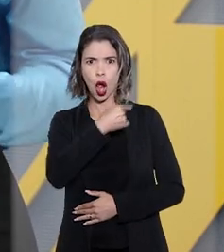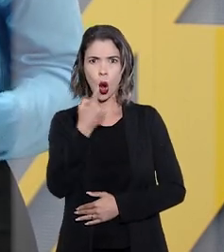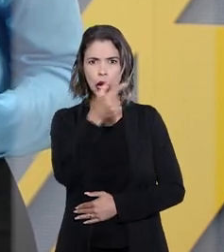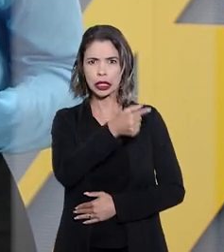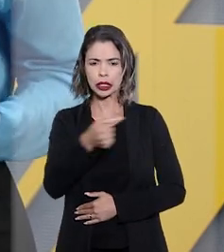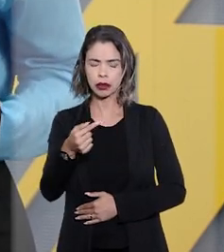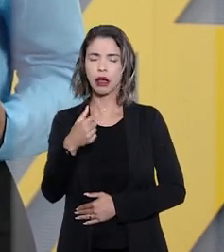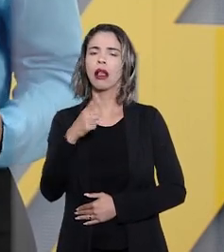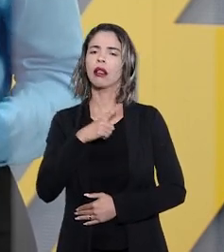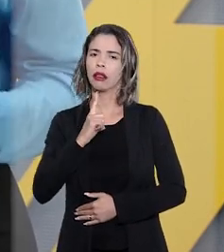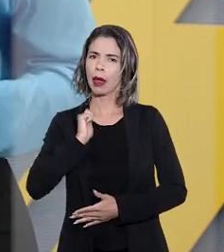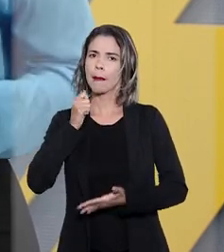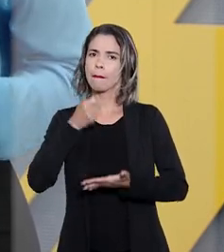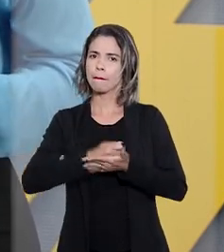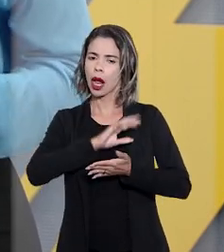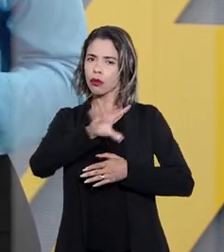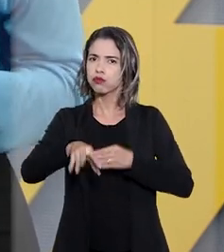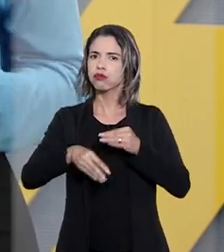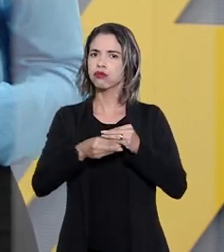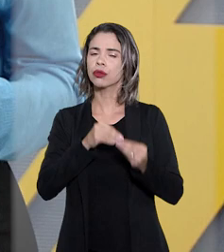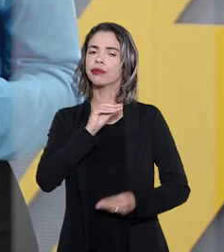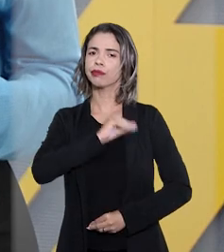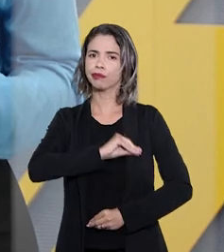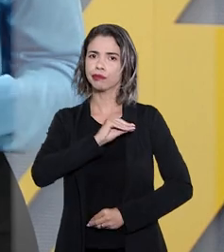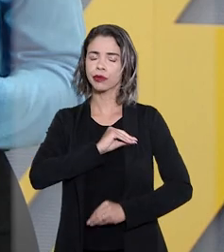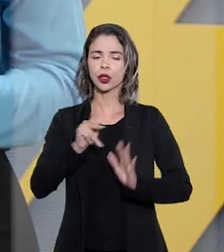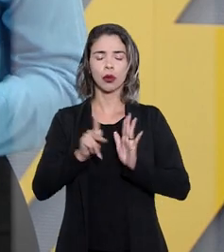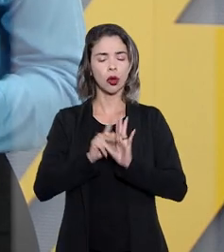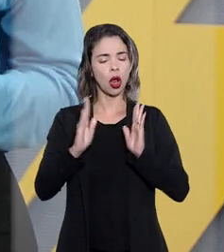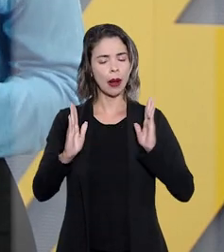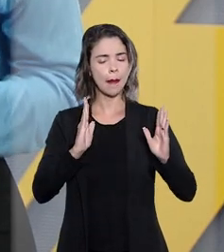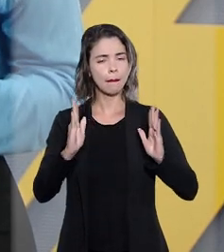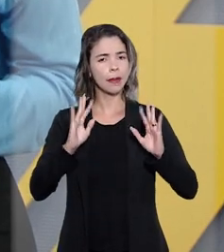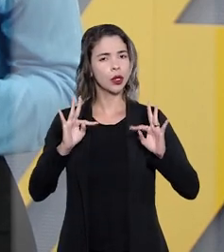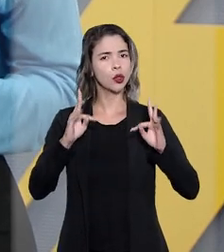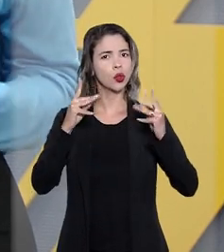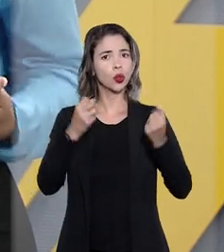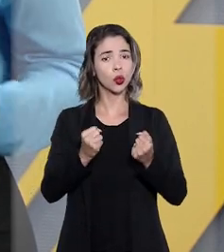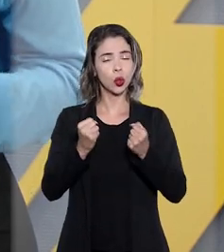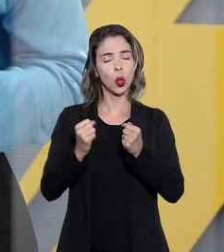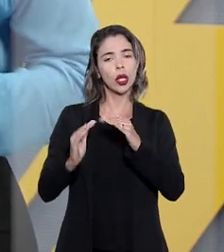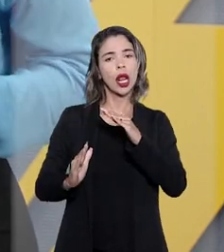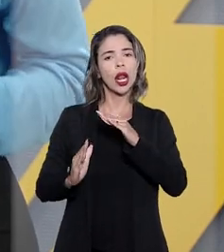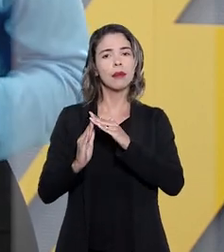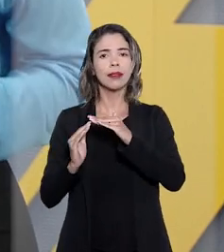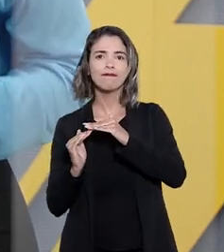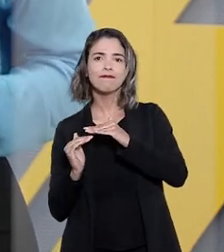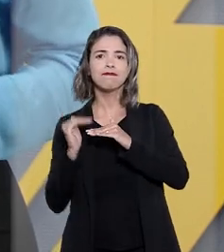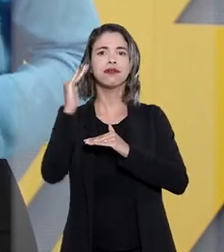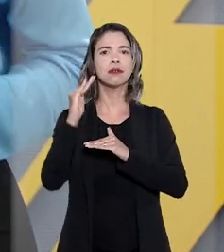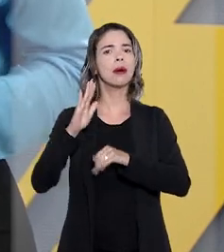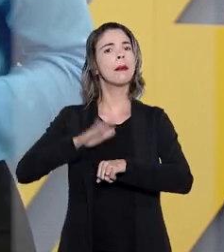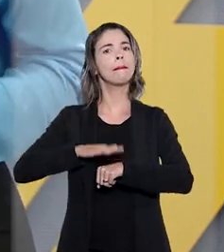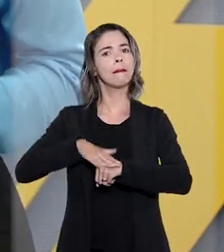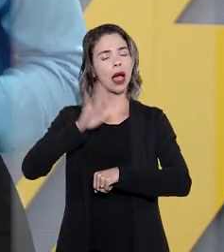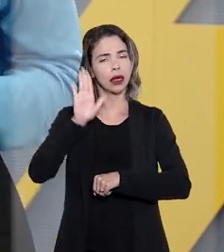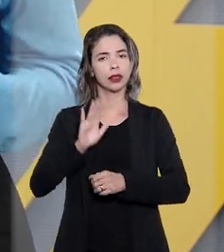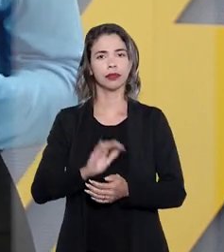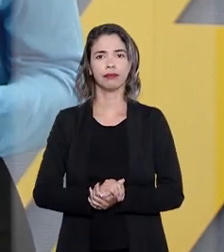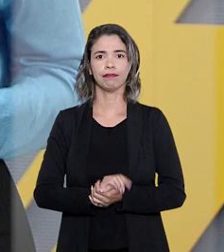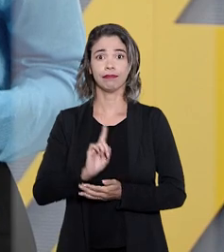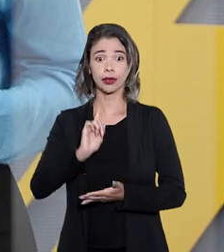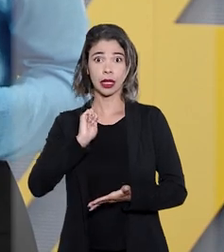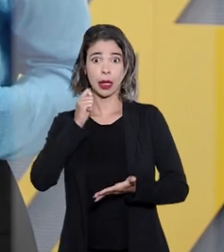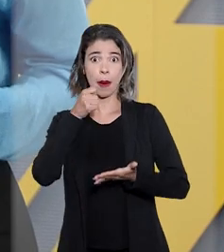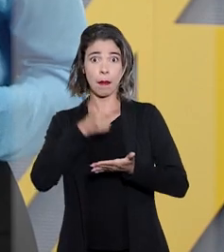semanais, tem direito ao pagamento de horas extras em relação a todo o período trabalhado além desse limite. Segundo o acórdão,